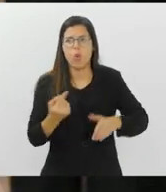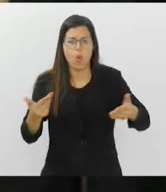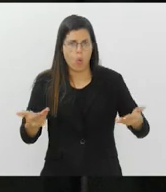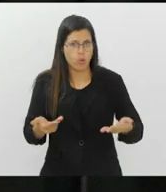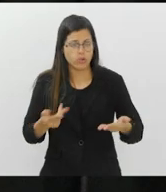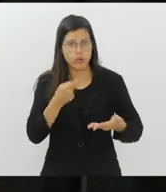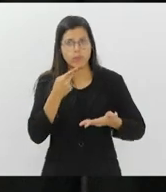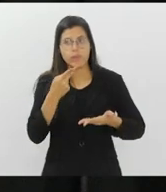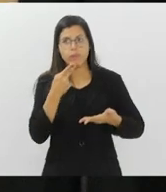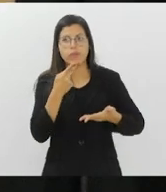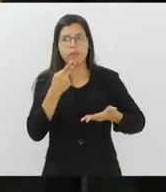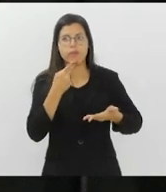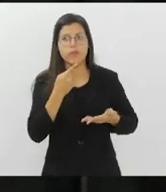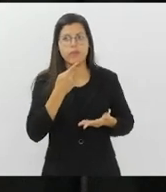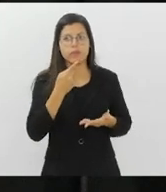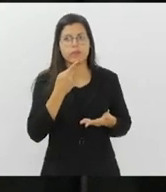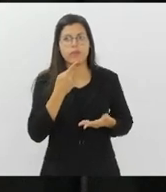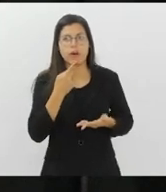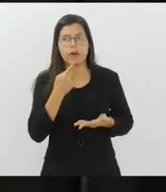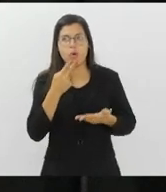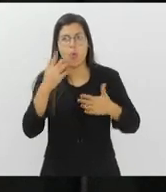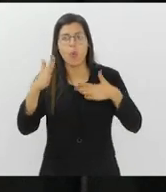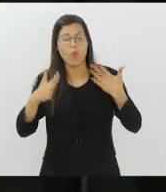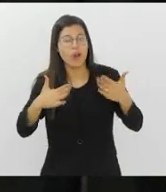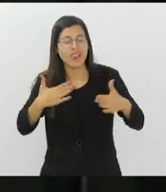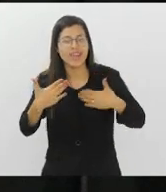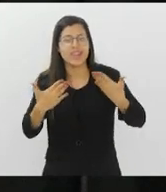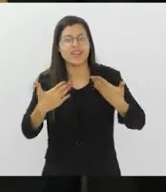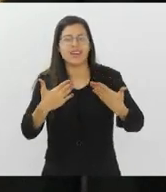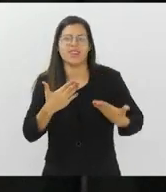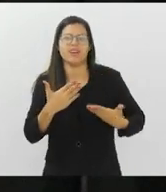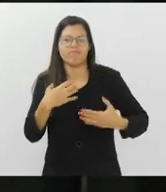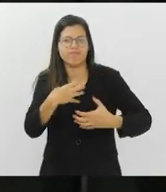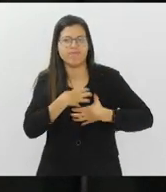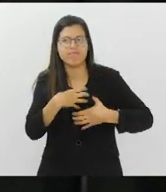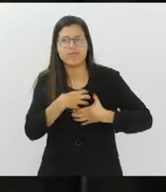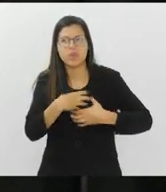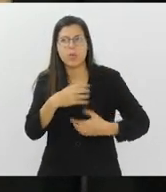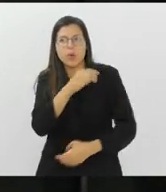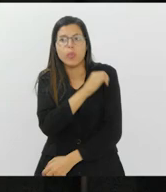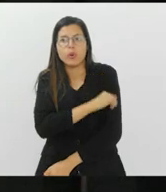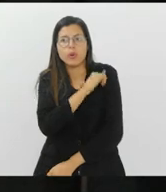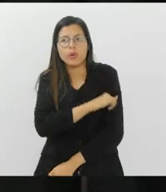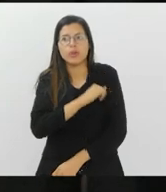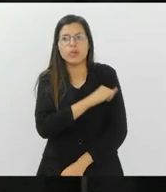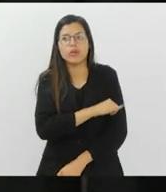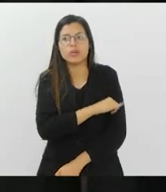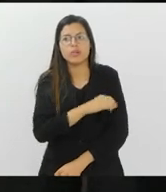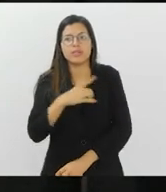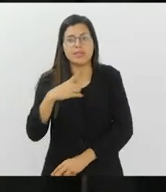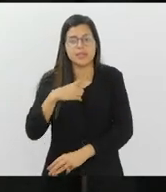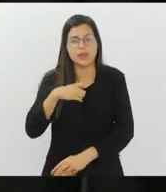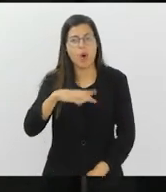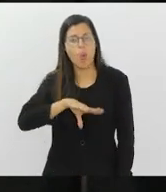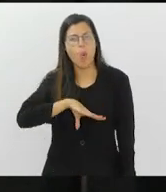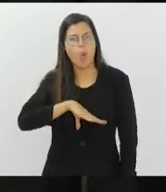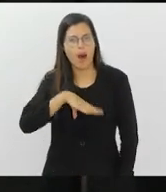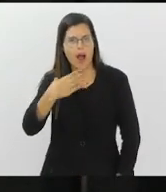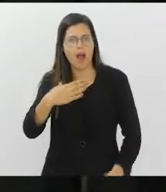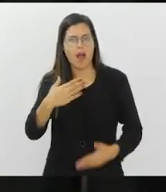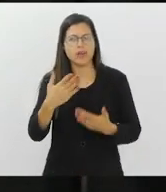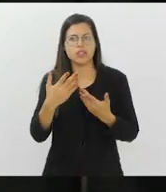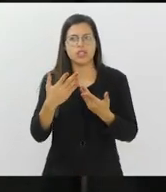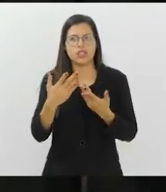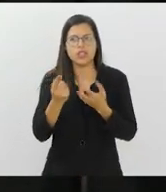falo com muita alegria no meu coração pelo Rio de Janeiro ter tido a audácia de enfrentar